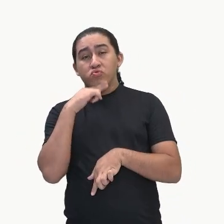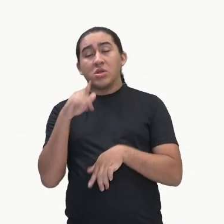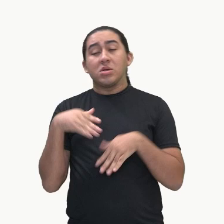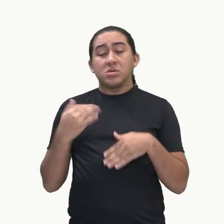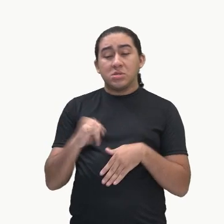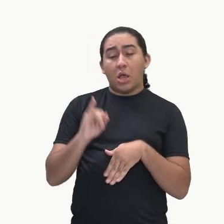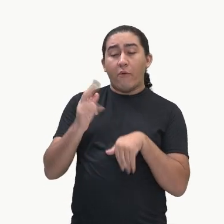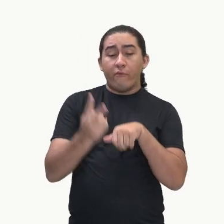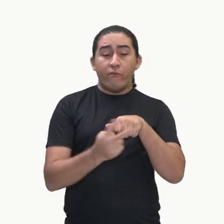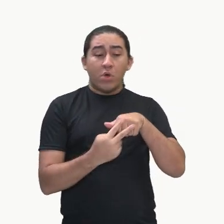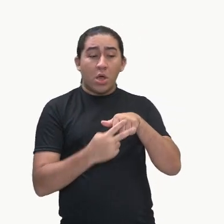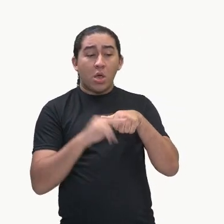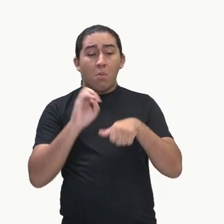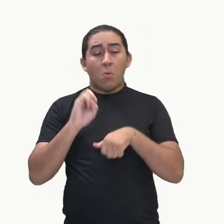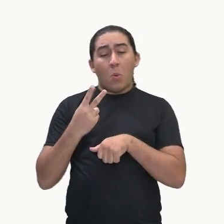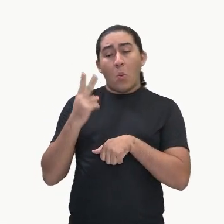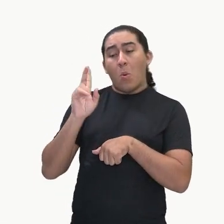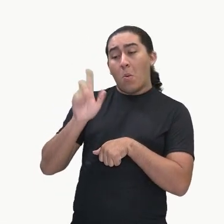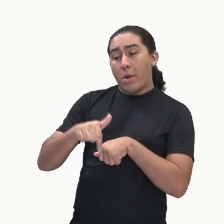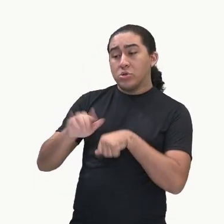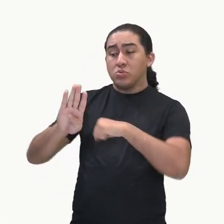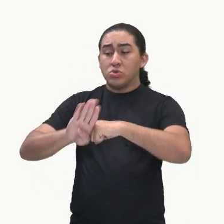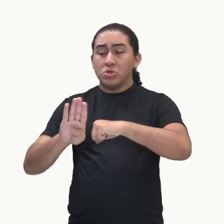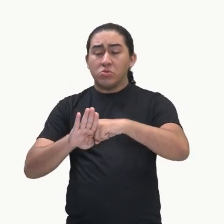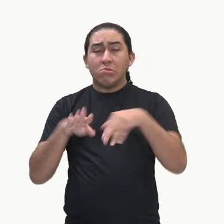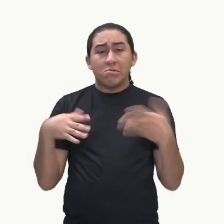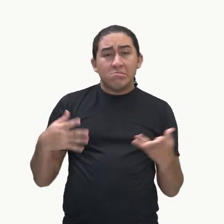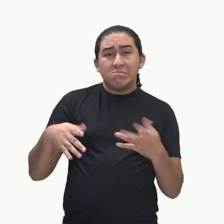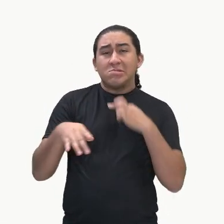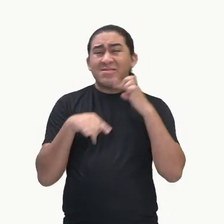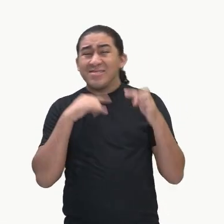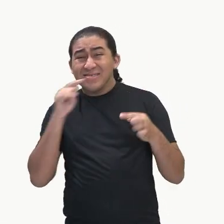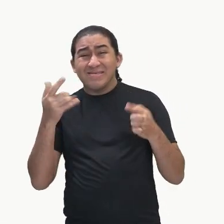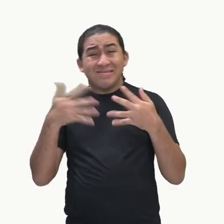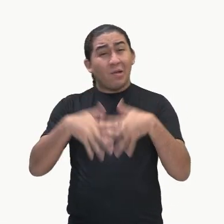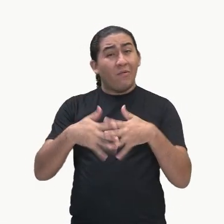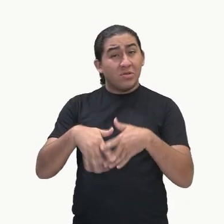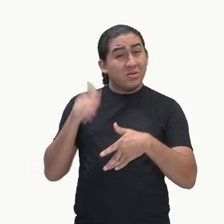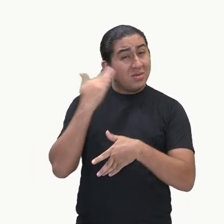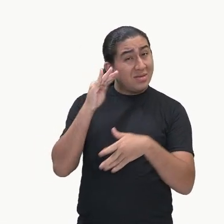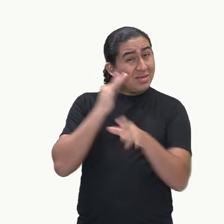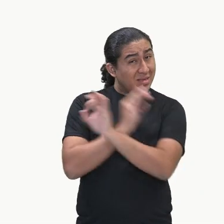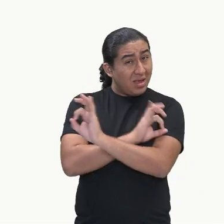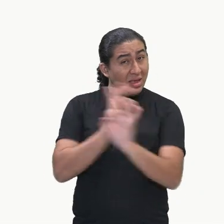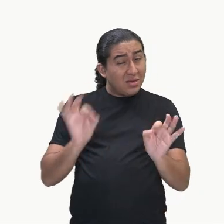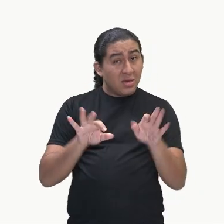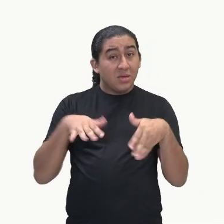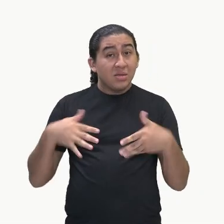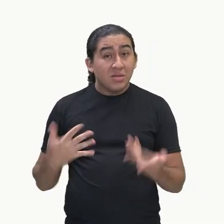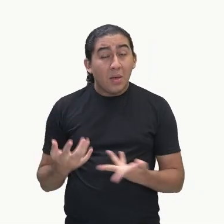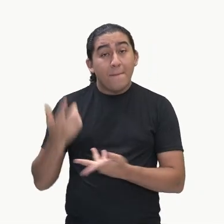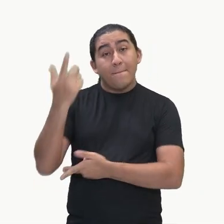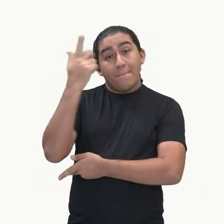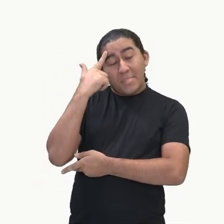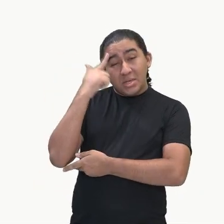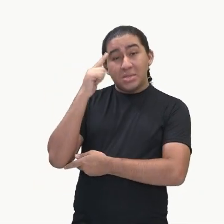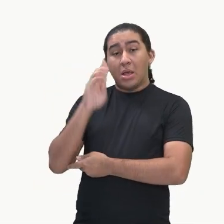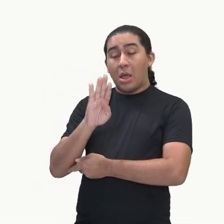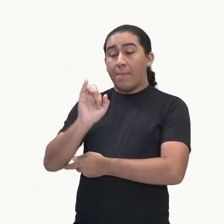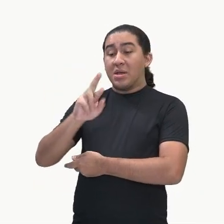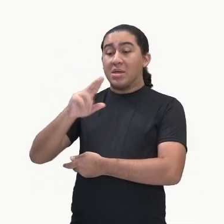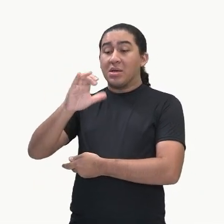verbo, quando é que é um substantivo, eu ainda não entendi. Brinca é a ação,